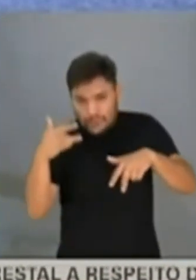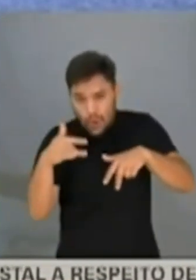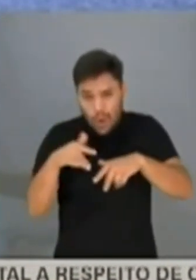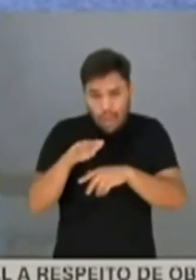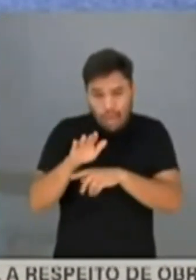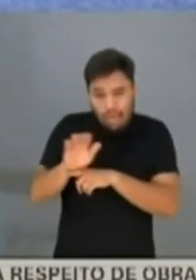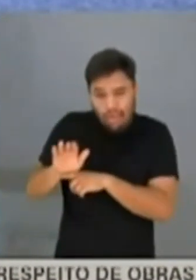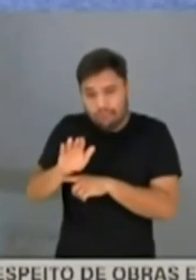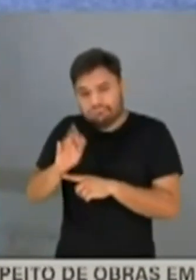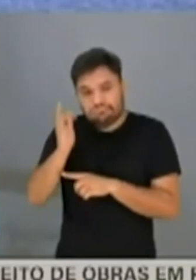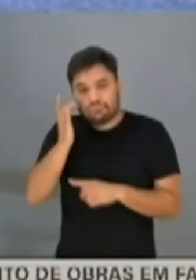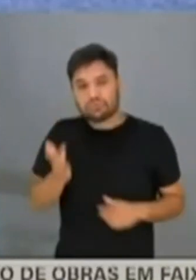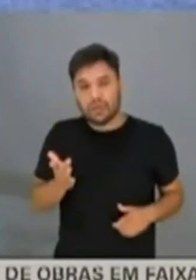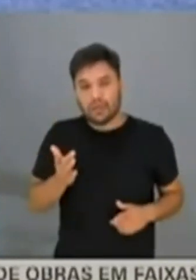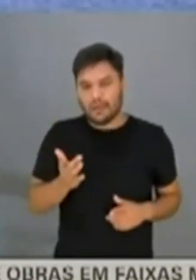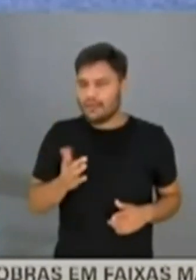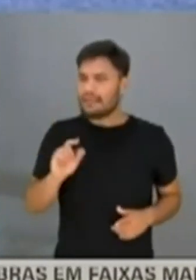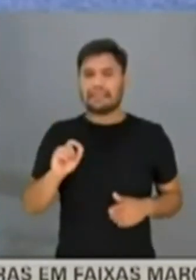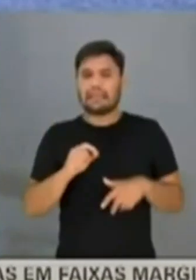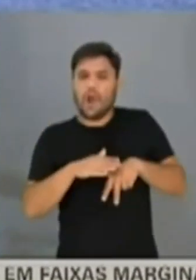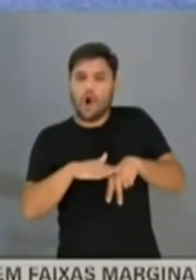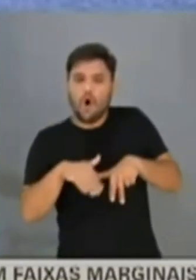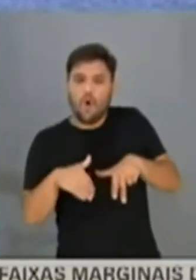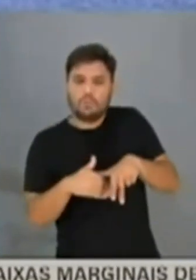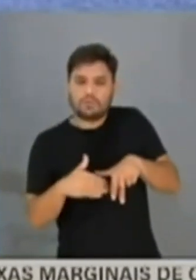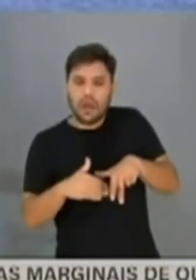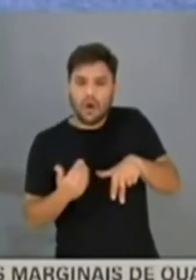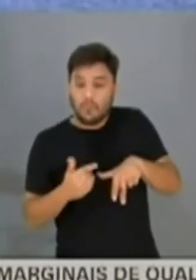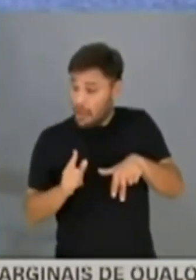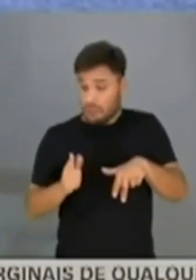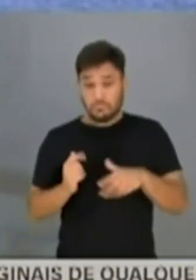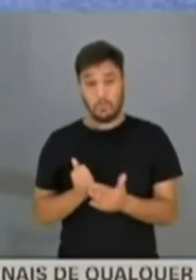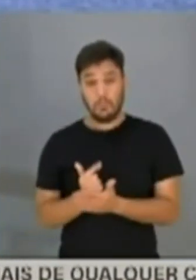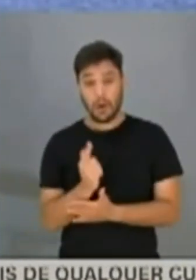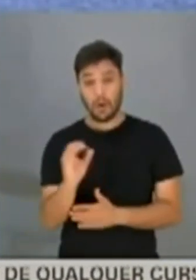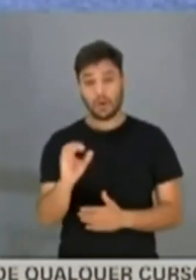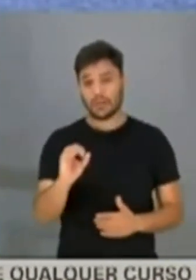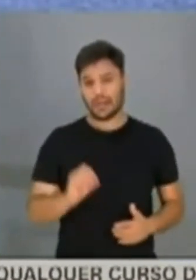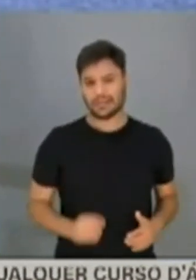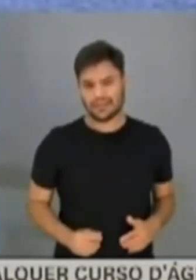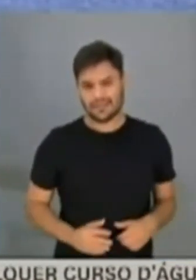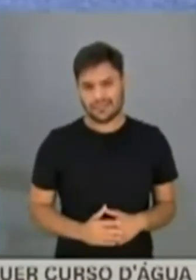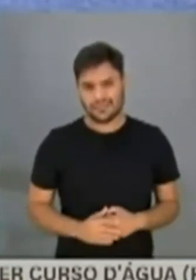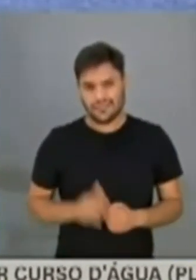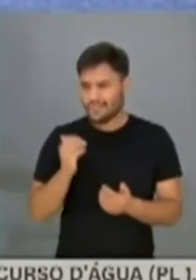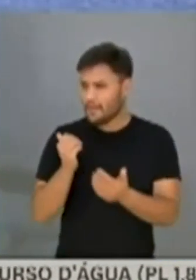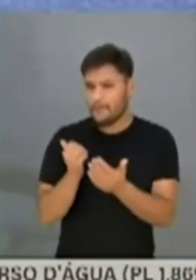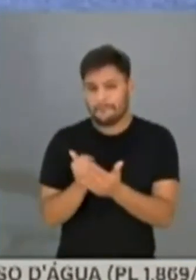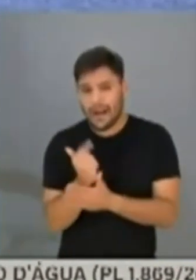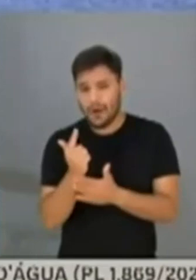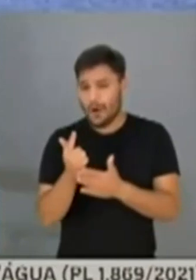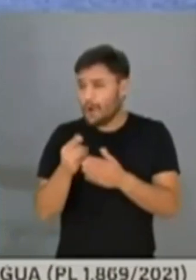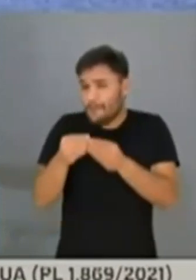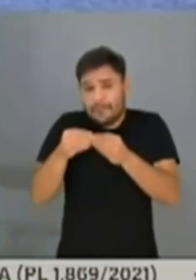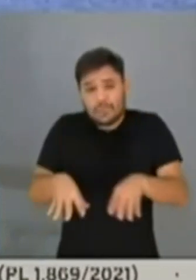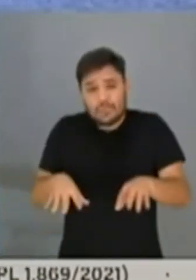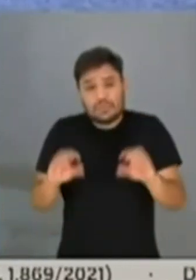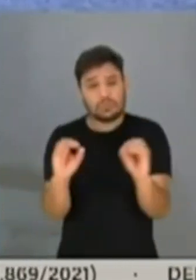Que corrupção? Sem um centavo pago? Sem um centavo de prejuízos?